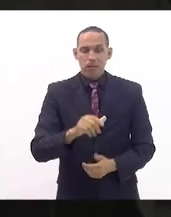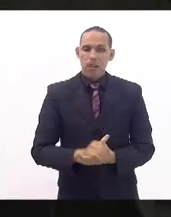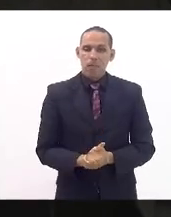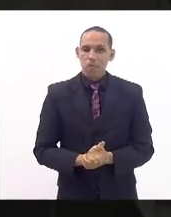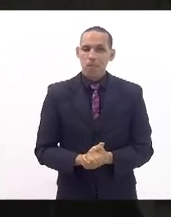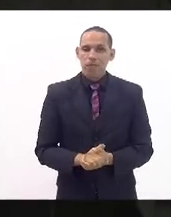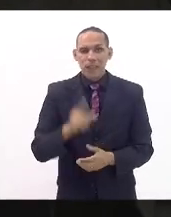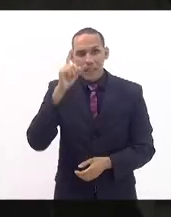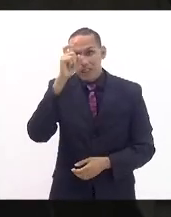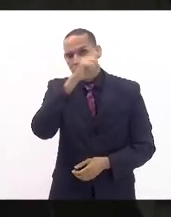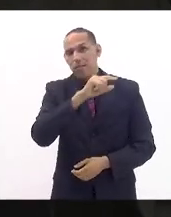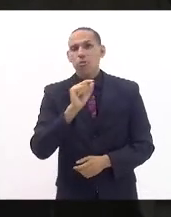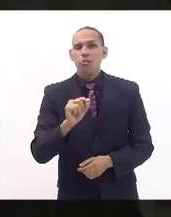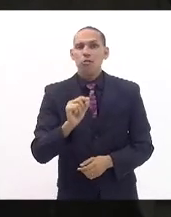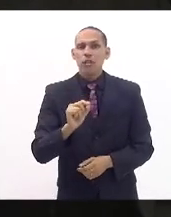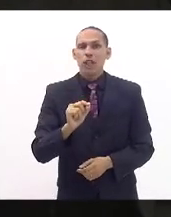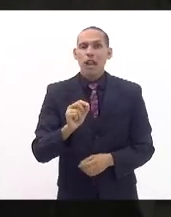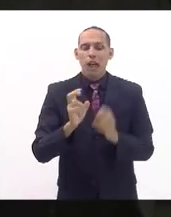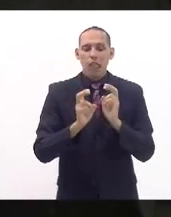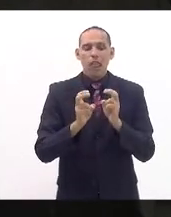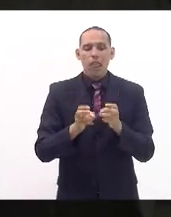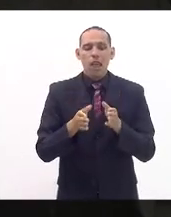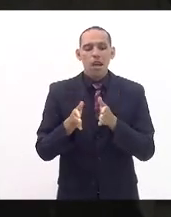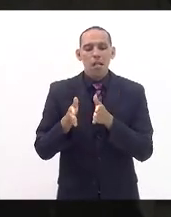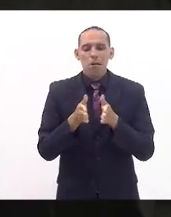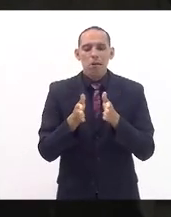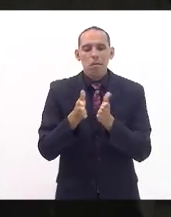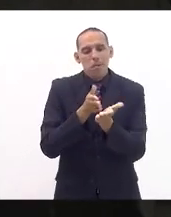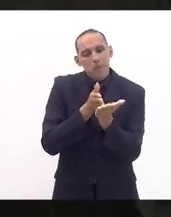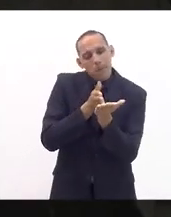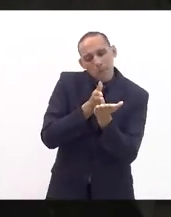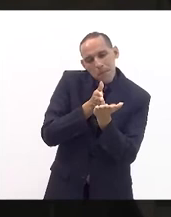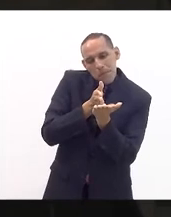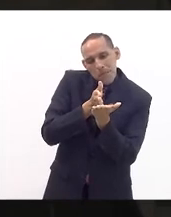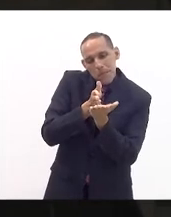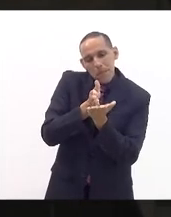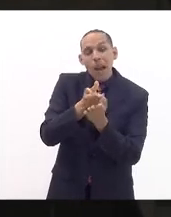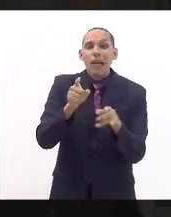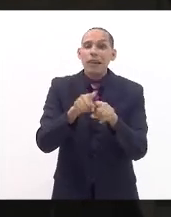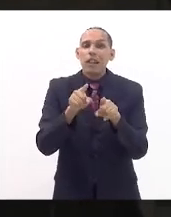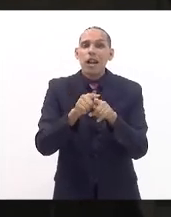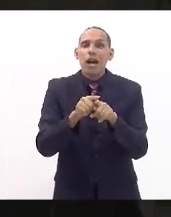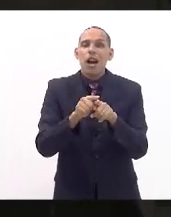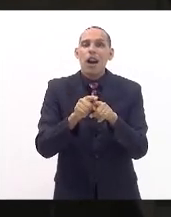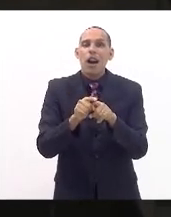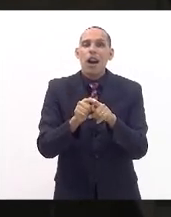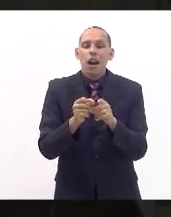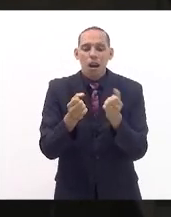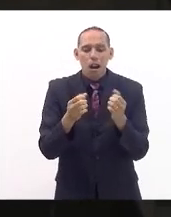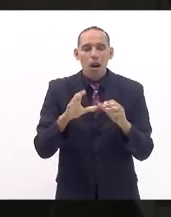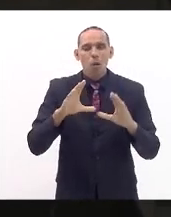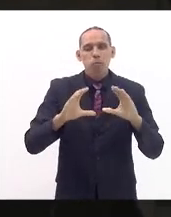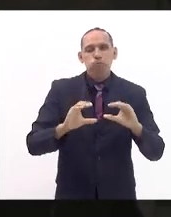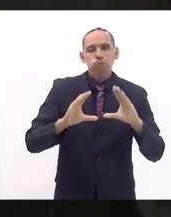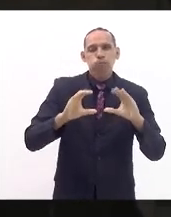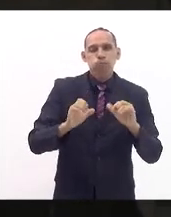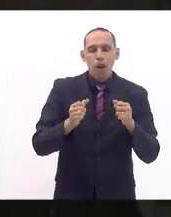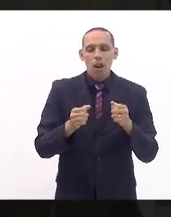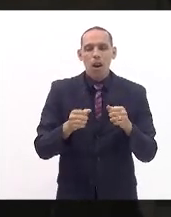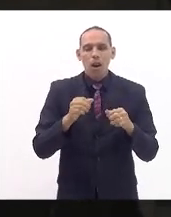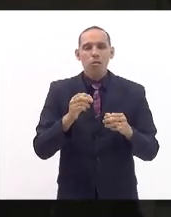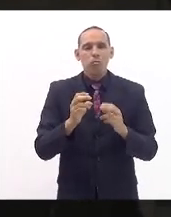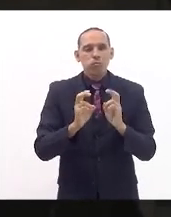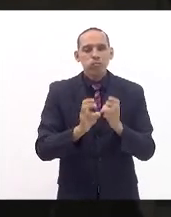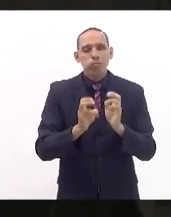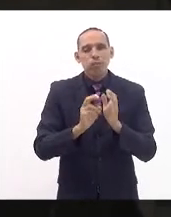mais difícil é o alinhamento do trem e até o seu amortecimento ao trafegar. Aí você vai diminuindo